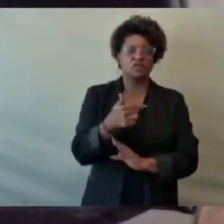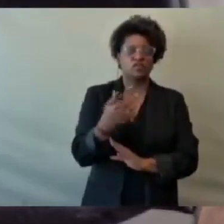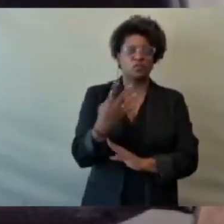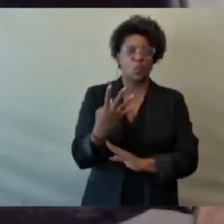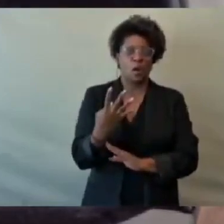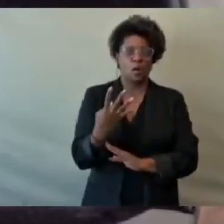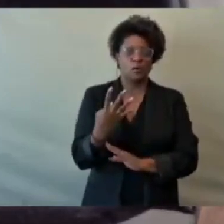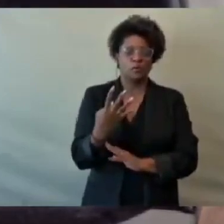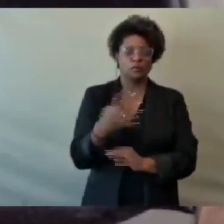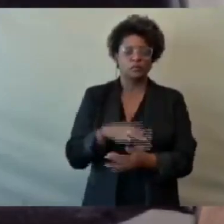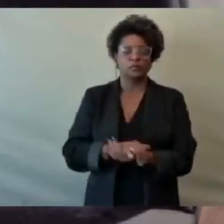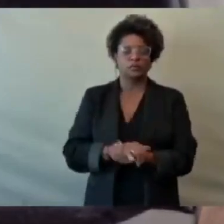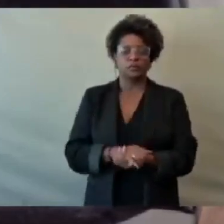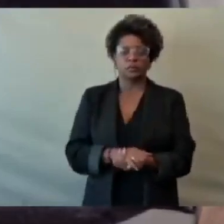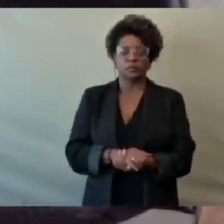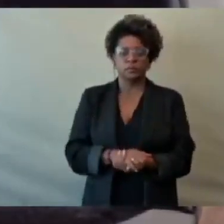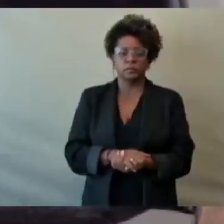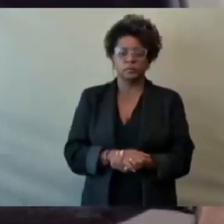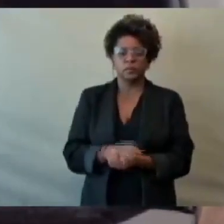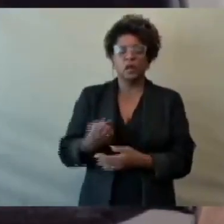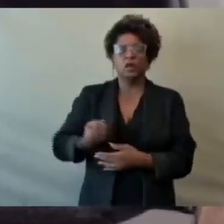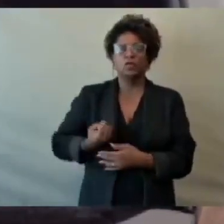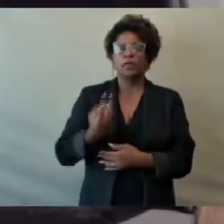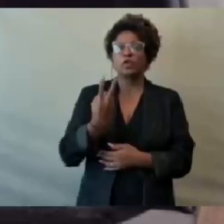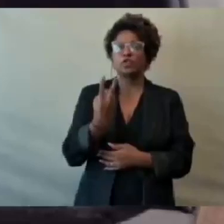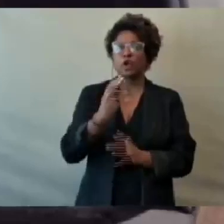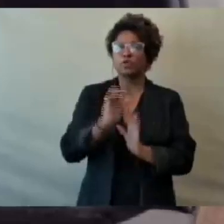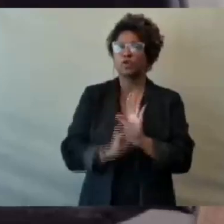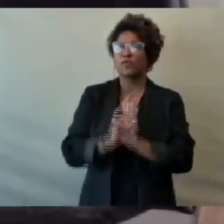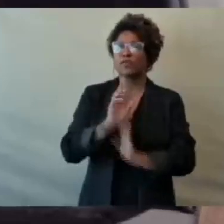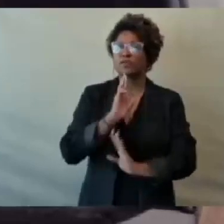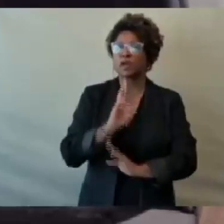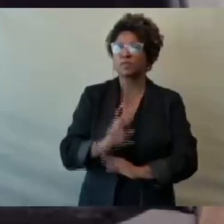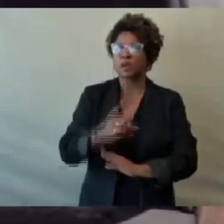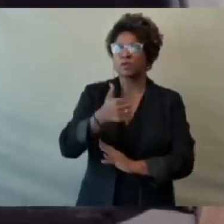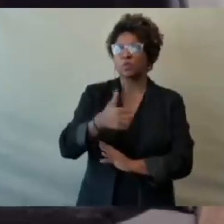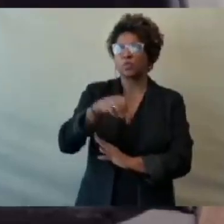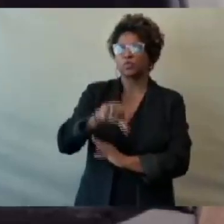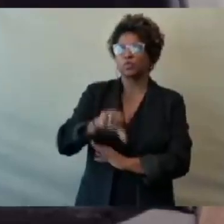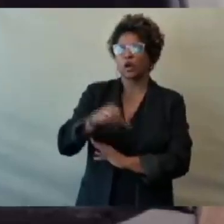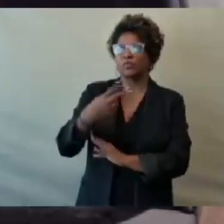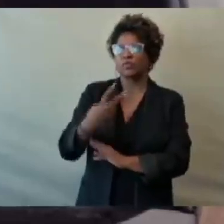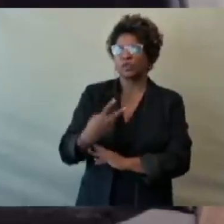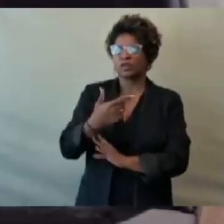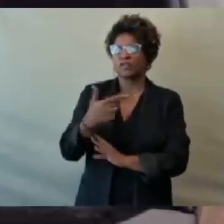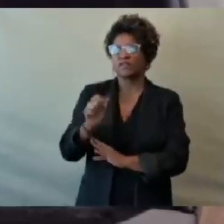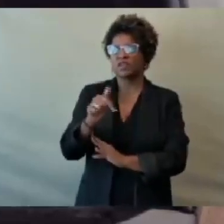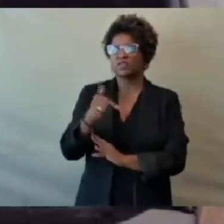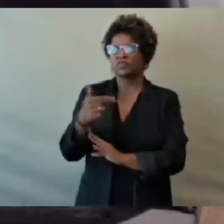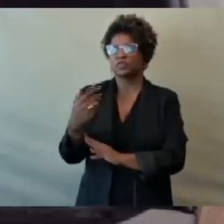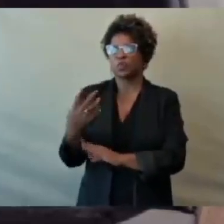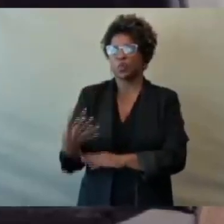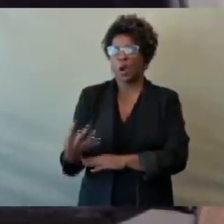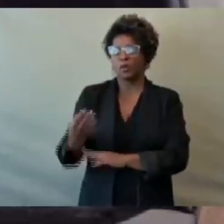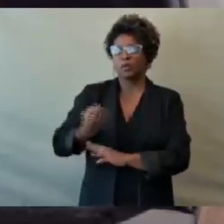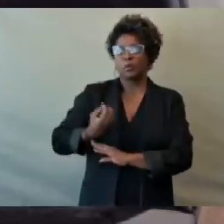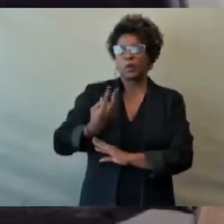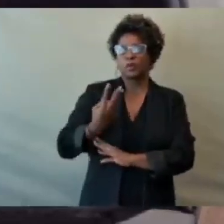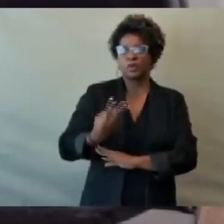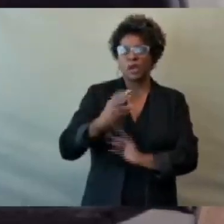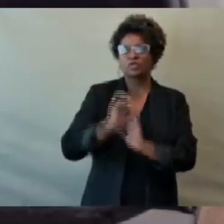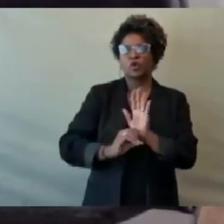O dois é o ofício em resposta ao requerimento 192-2024. O três é o ofício em resposta ao requerimento